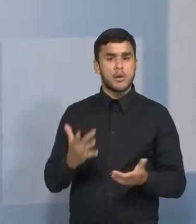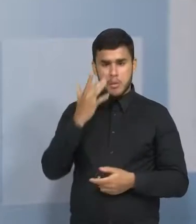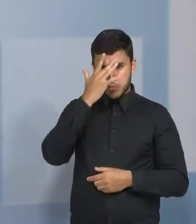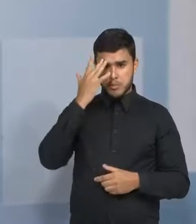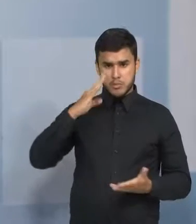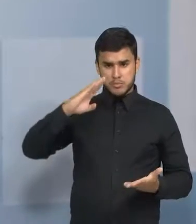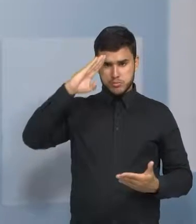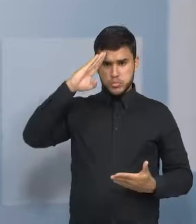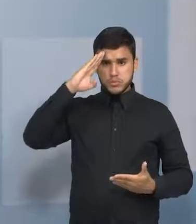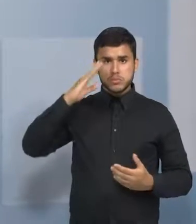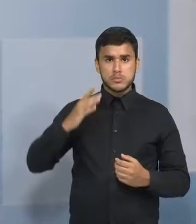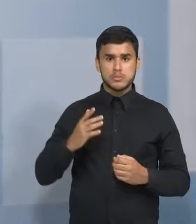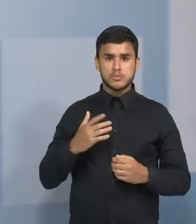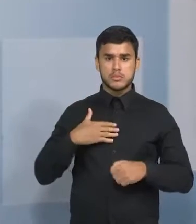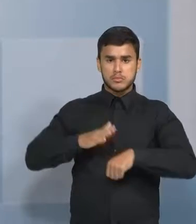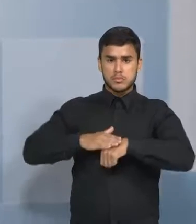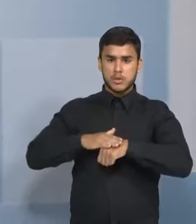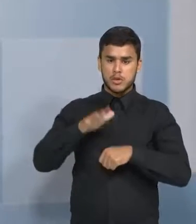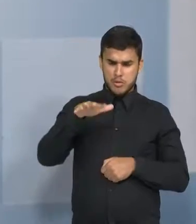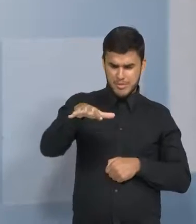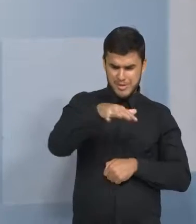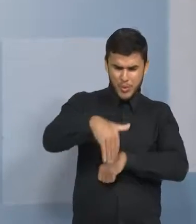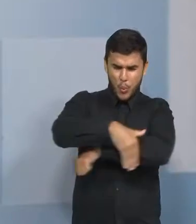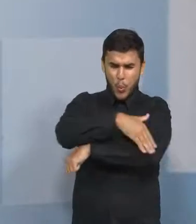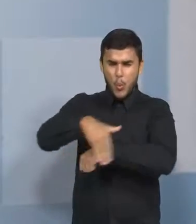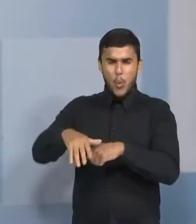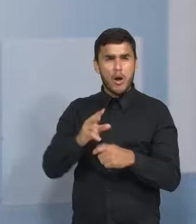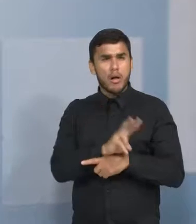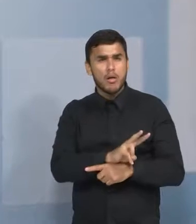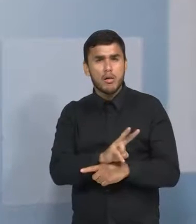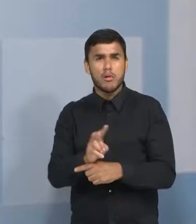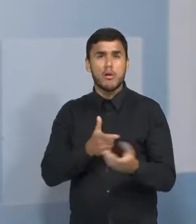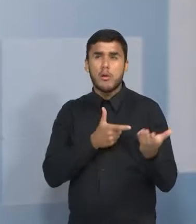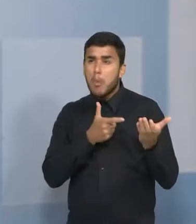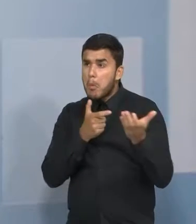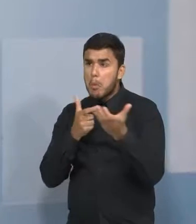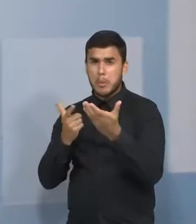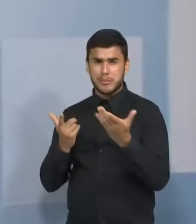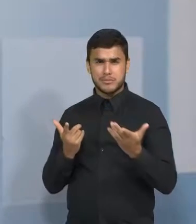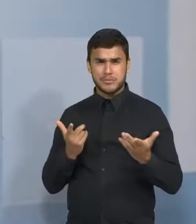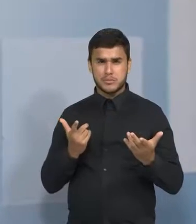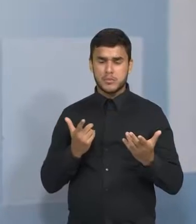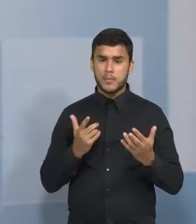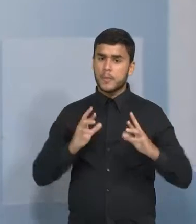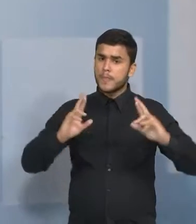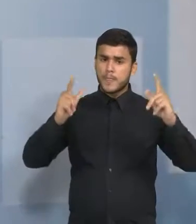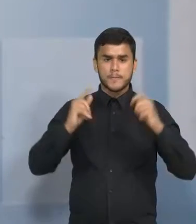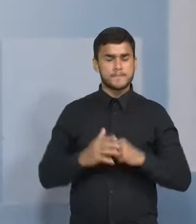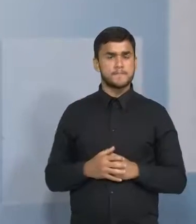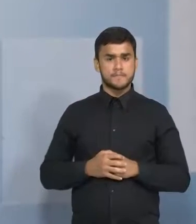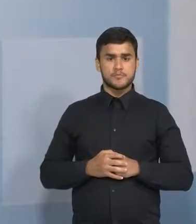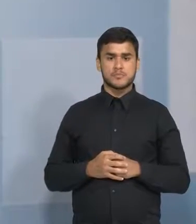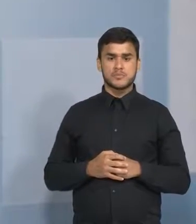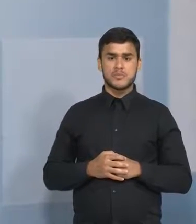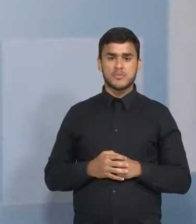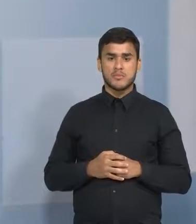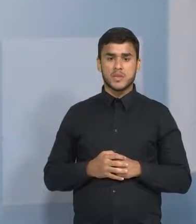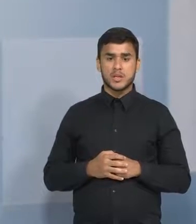não é treinado para um combate de rua, de cidade. Não é, Carlos Frederico. E ele é treinado para quê,